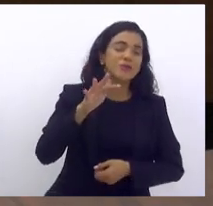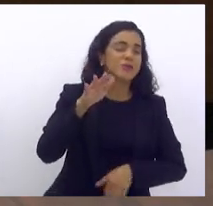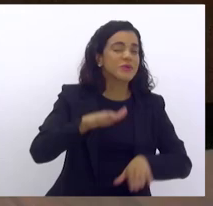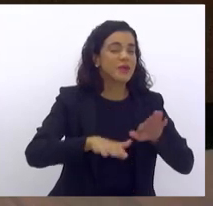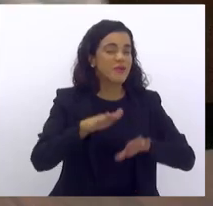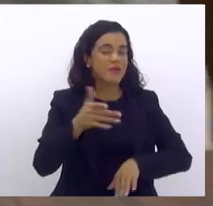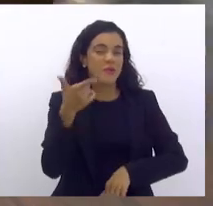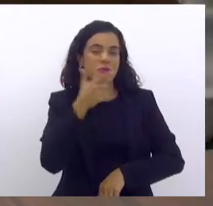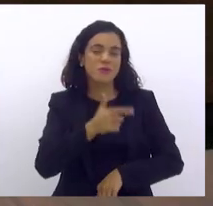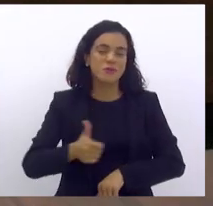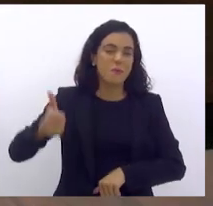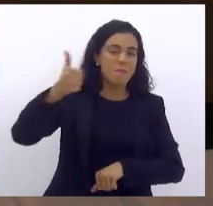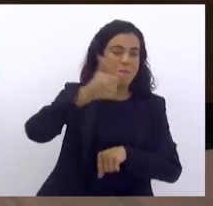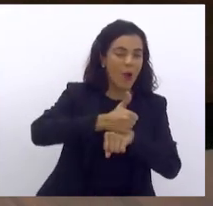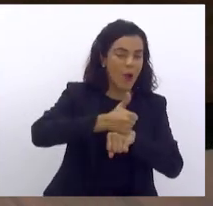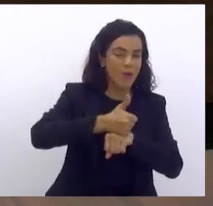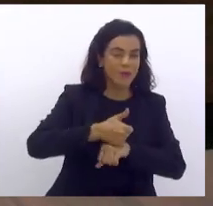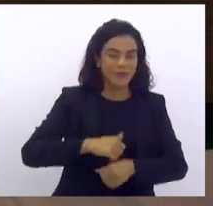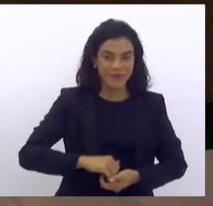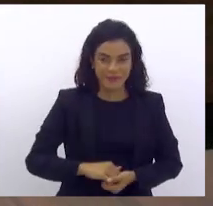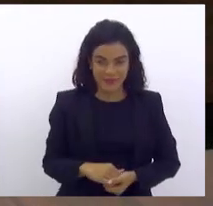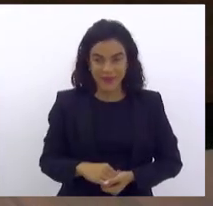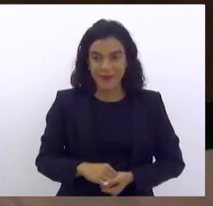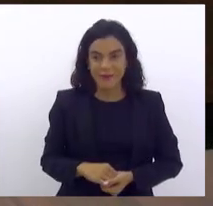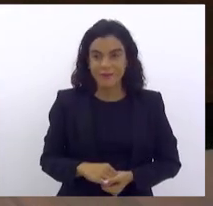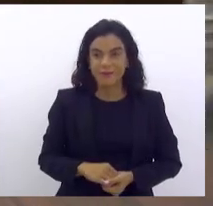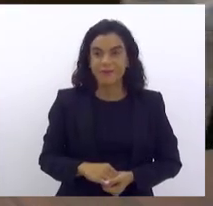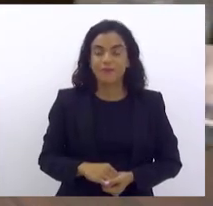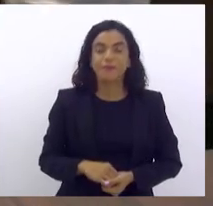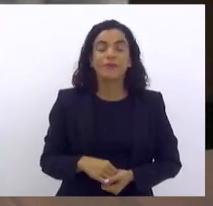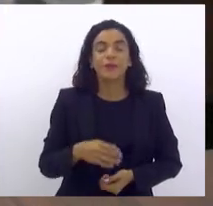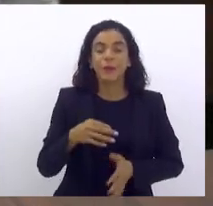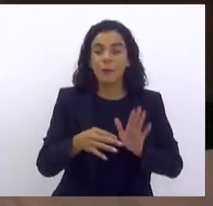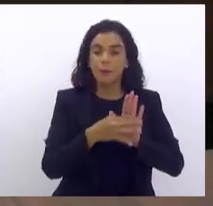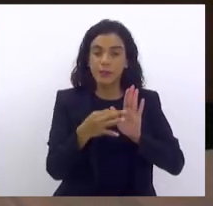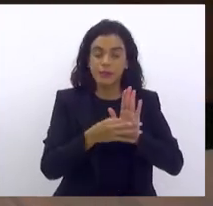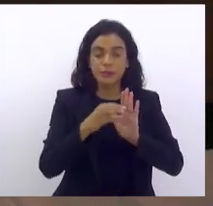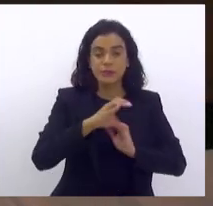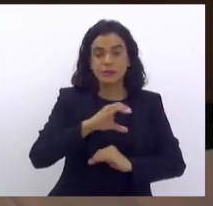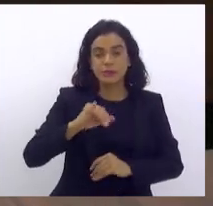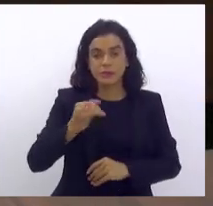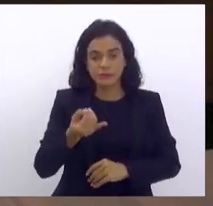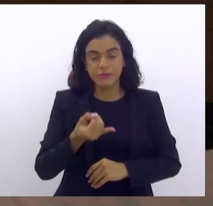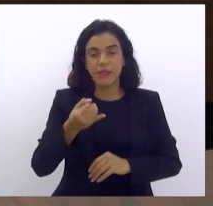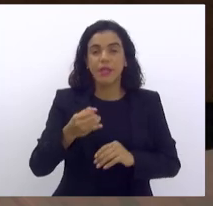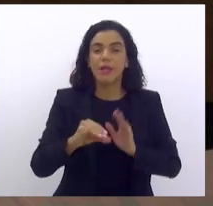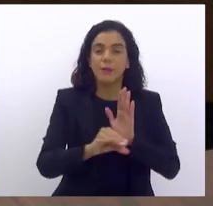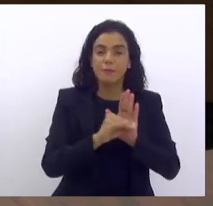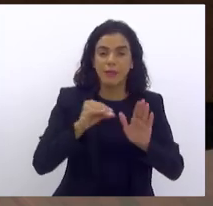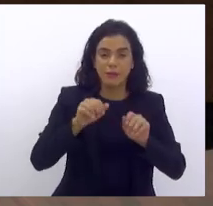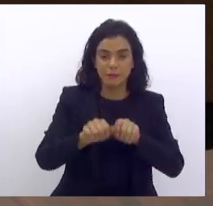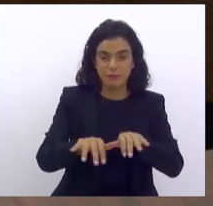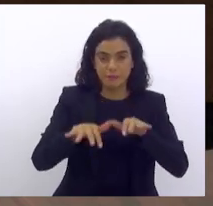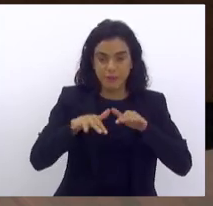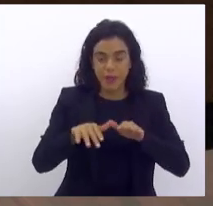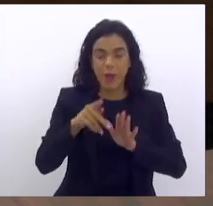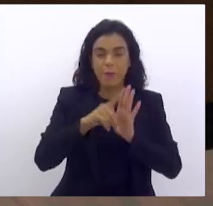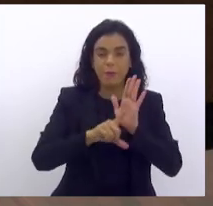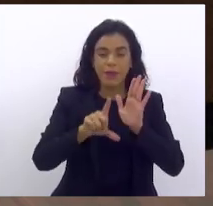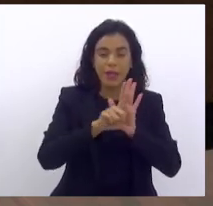ser titular de novo. Mas vamos lá, senhor presidente. Parecer da CCJ às emendas de plenário ao